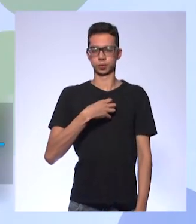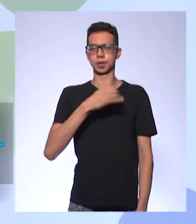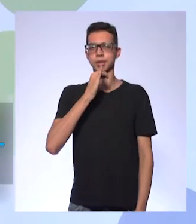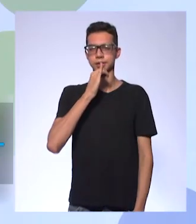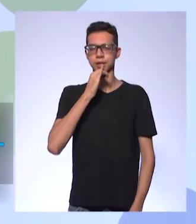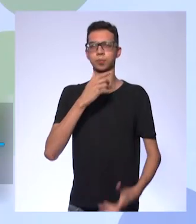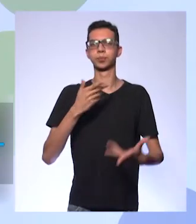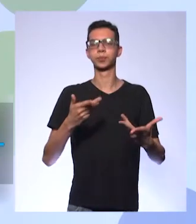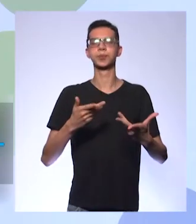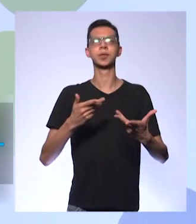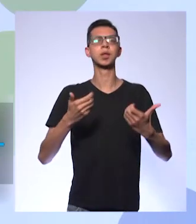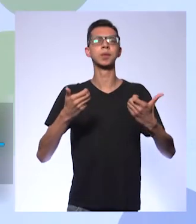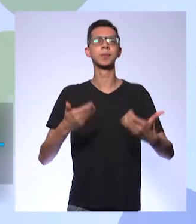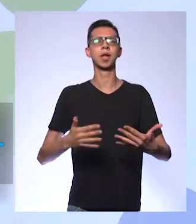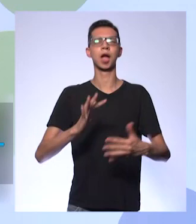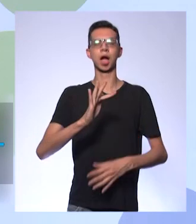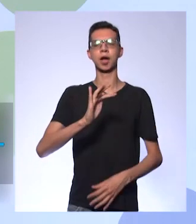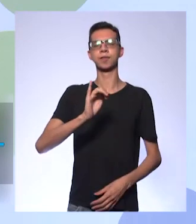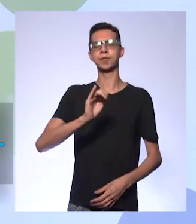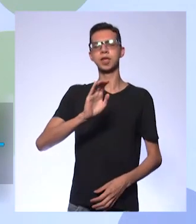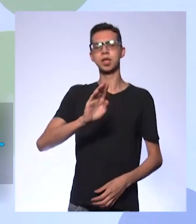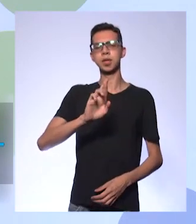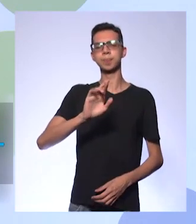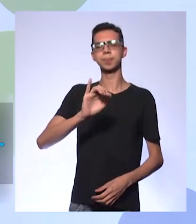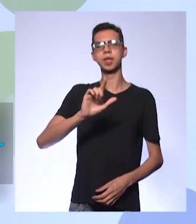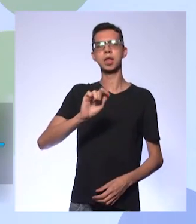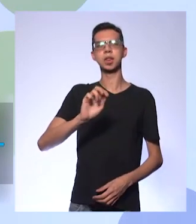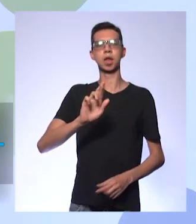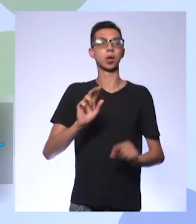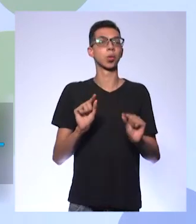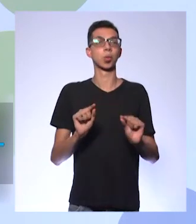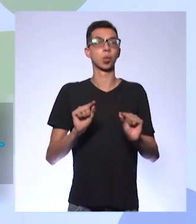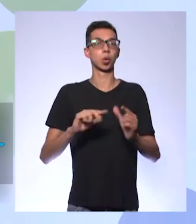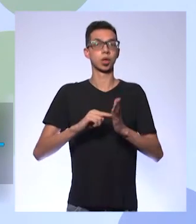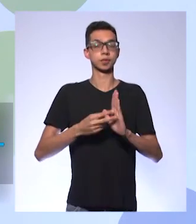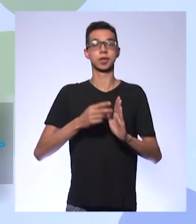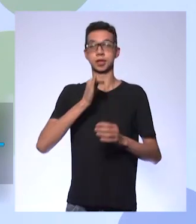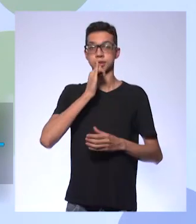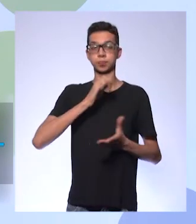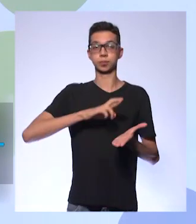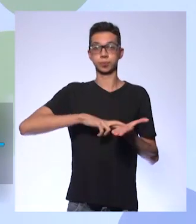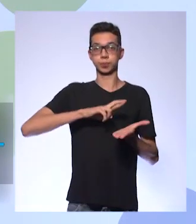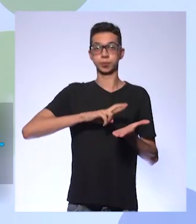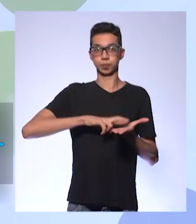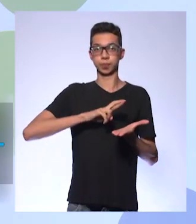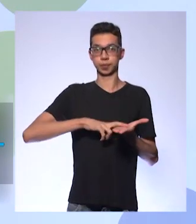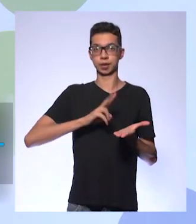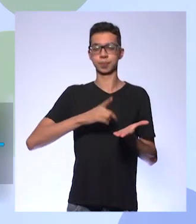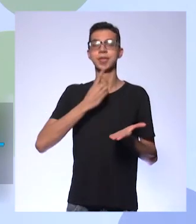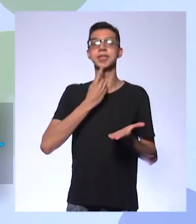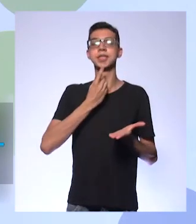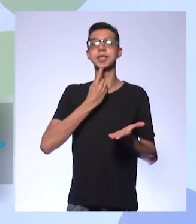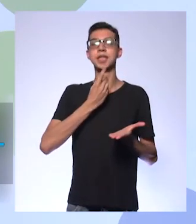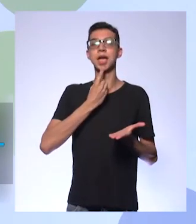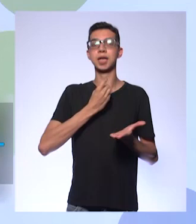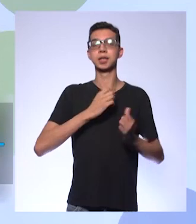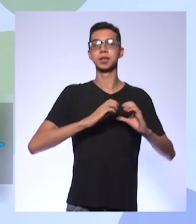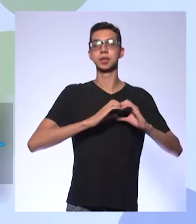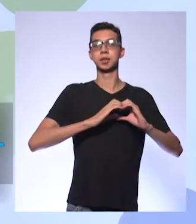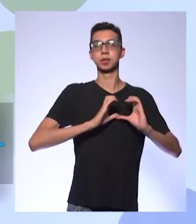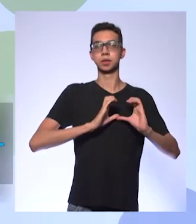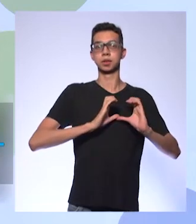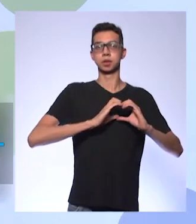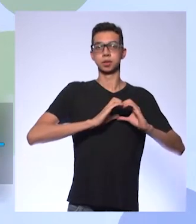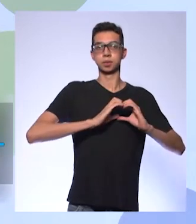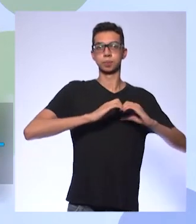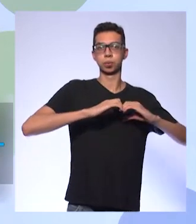em fibrilar, esse movimento, né, esse ritmo contínuo para bombear o sangue para o coração, ele acaba tendo